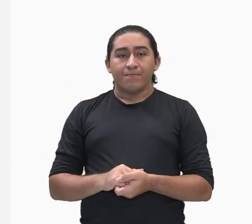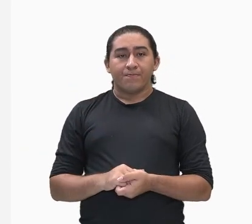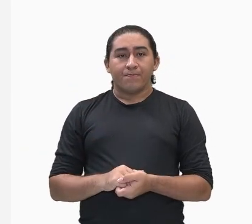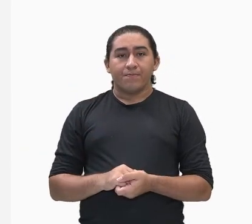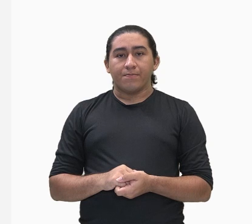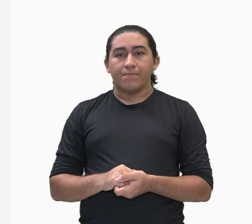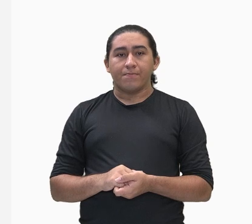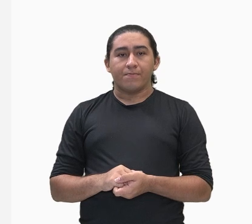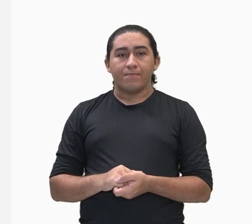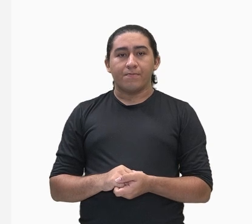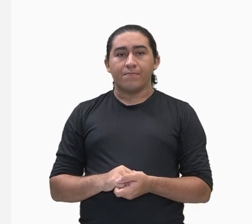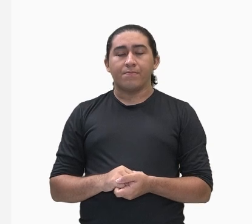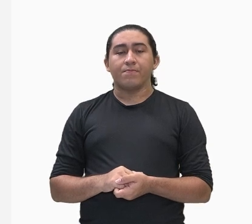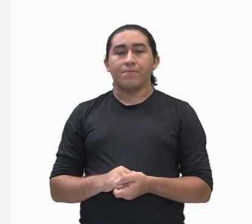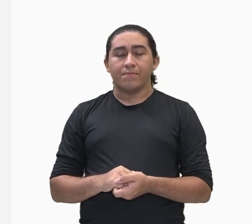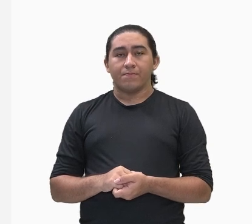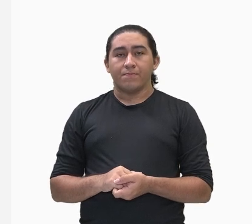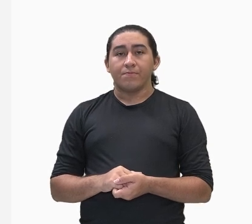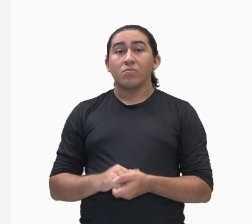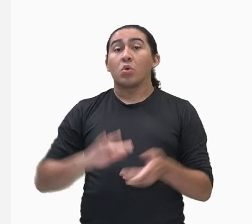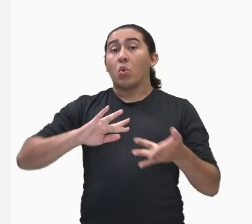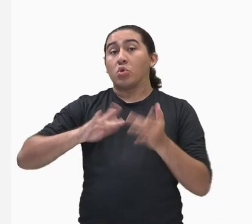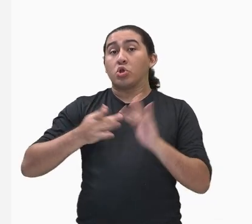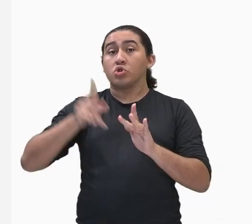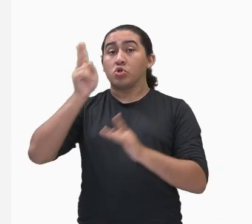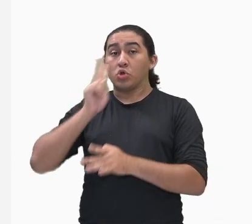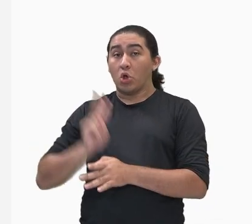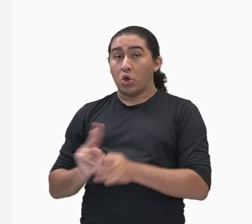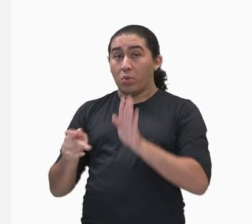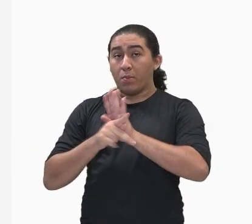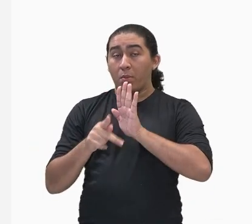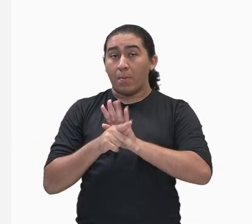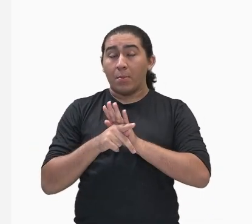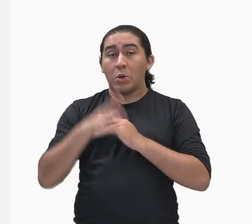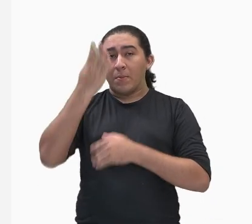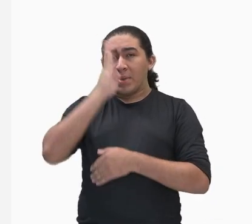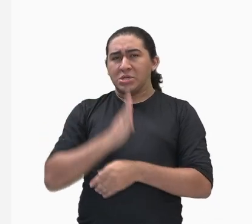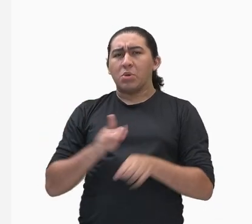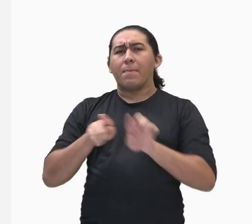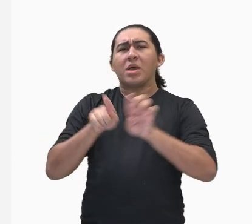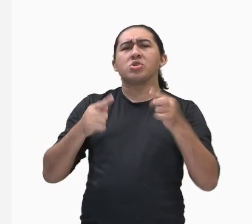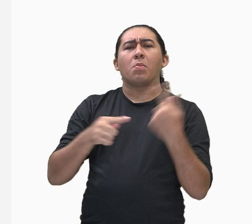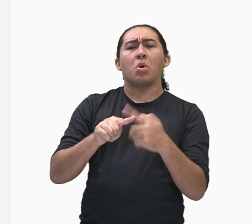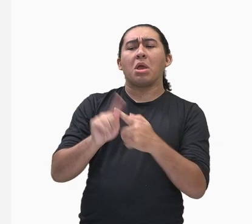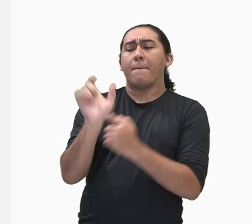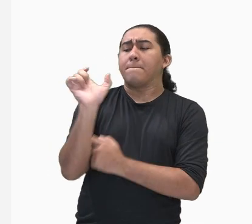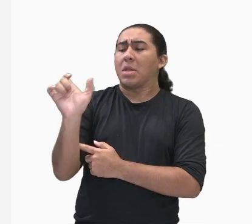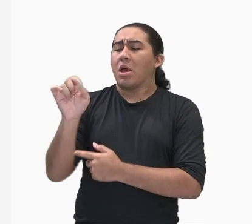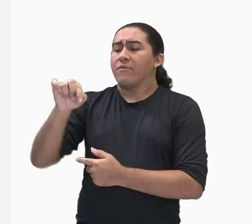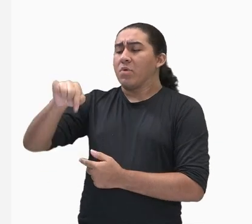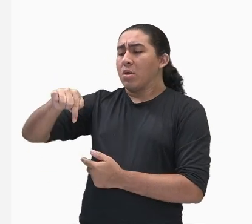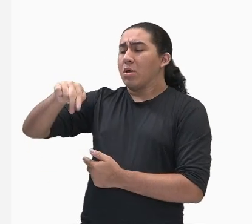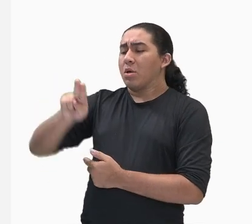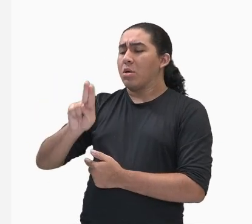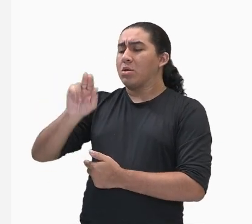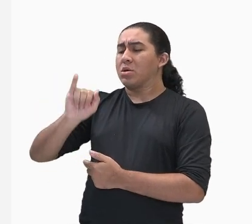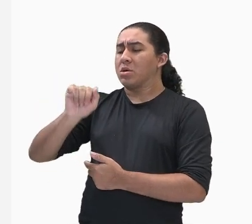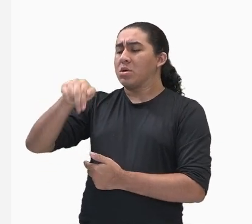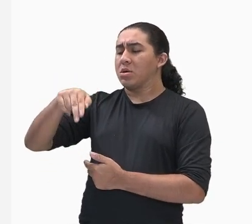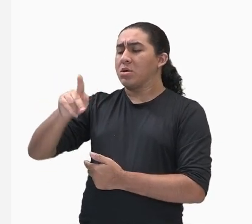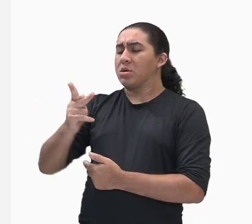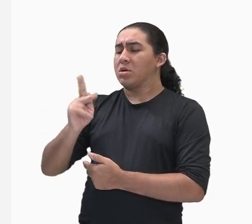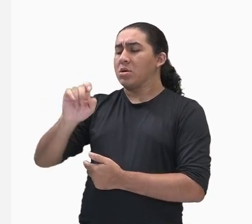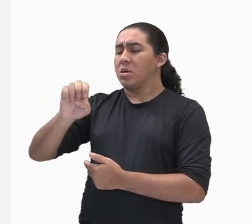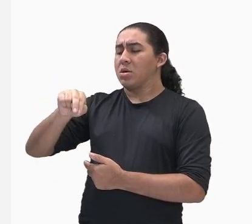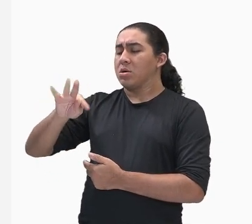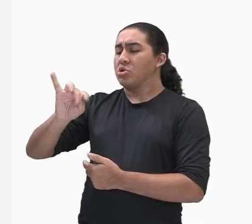contexto histórico do quinhentismo no brasileiro. Por que quinhentismo, pessoal? Porque é no século